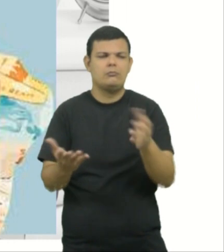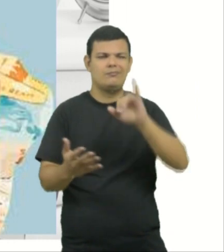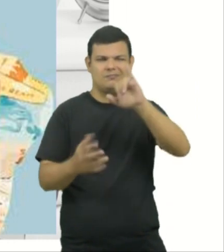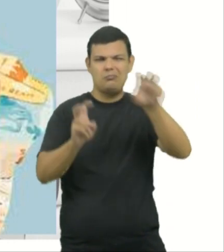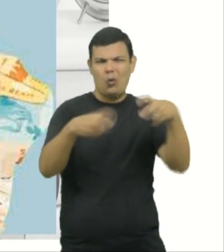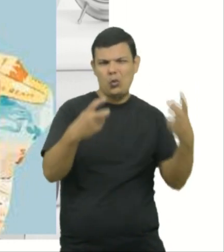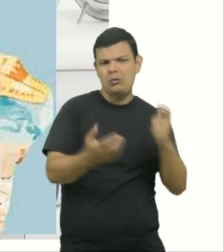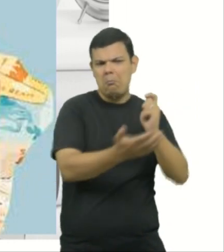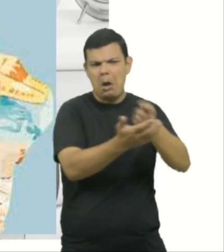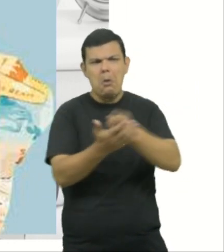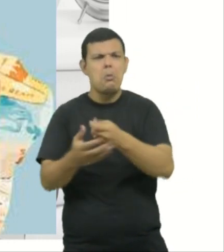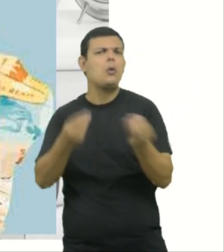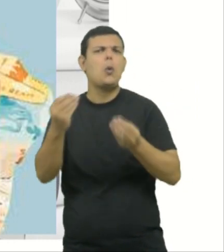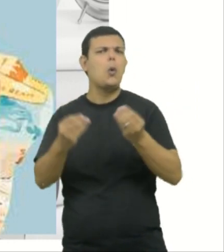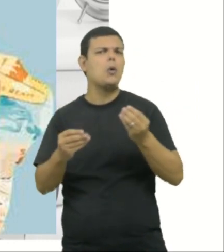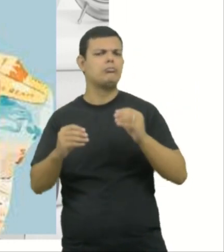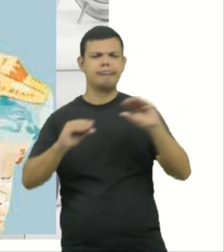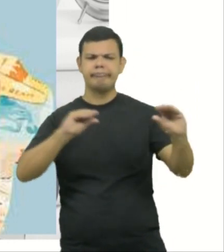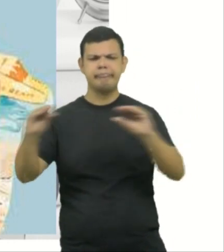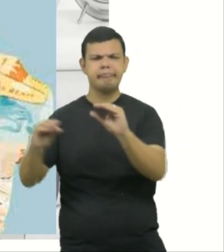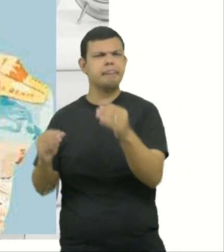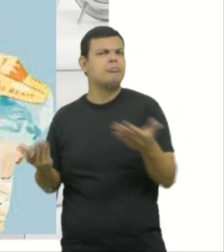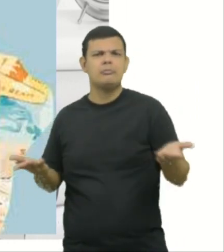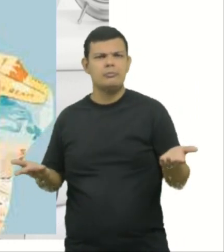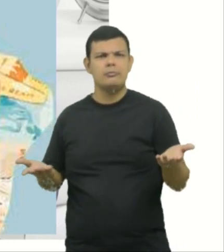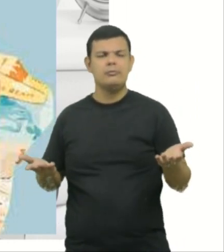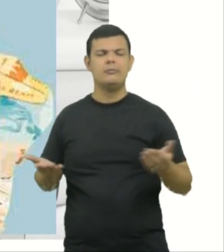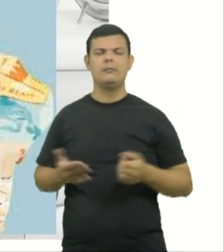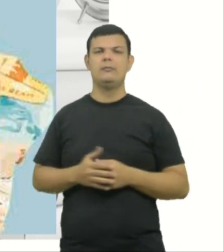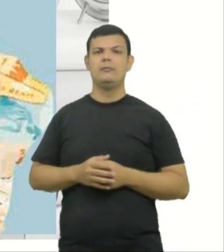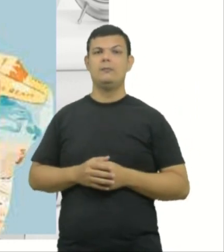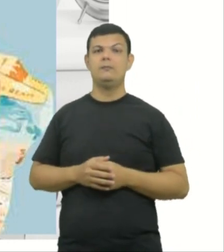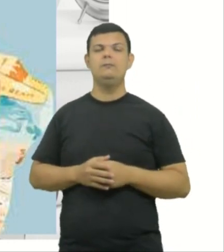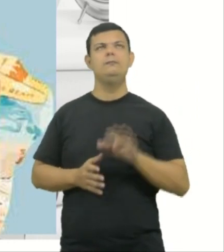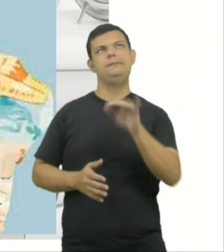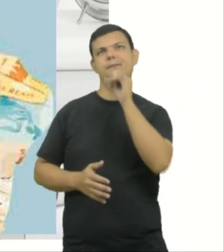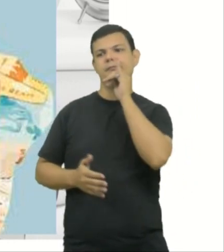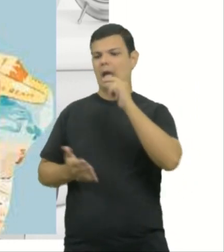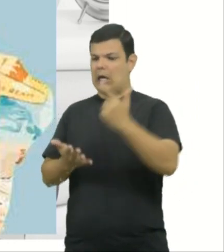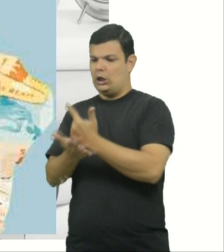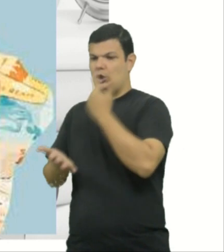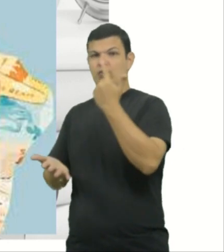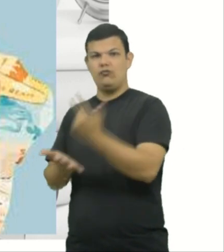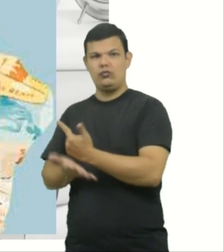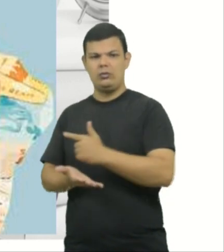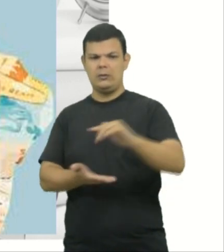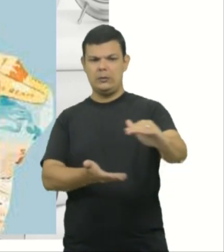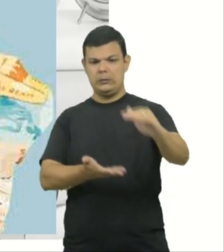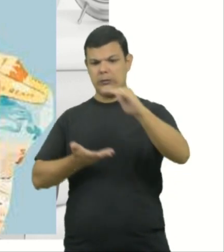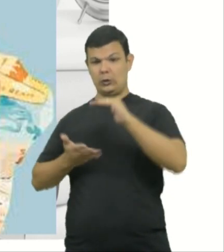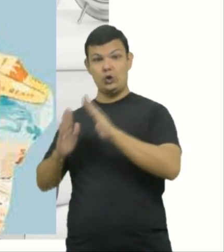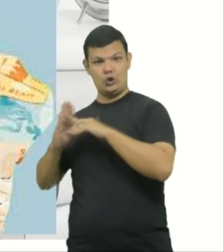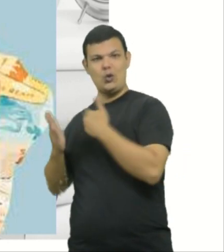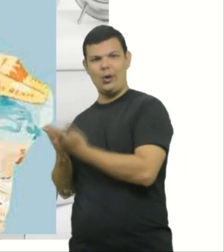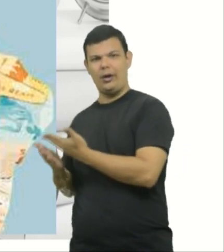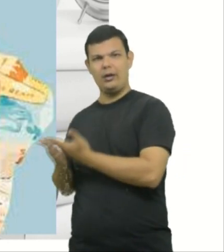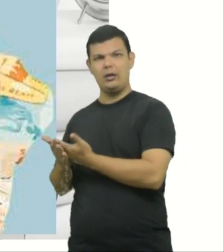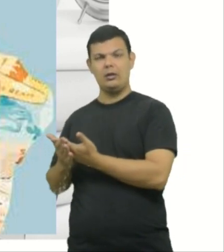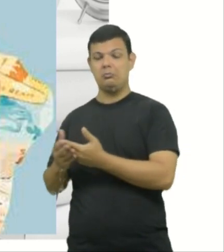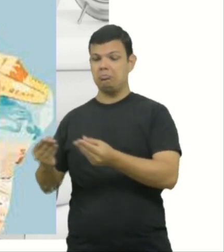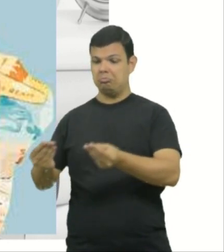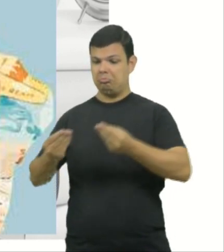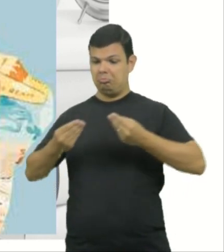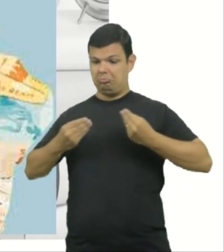dos impostos. Ah, professor, mas quando chega um livro lá na escola, que eu